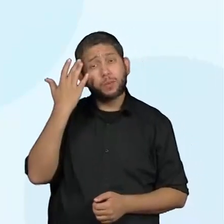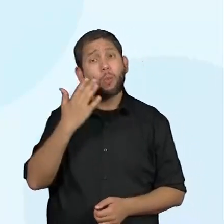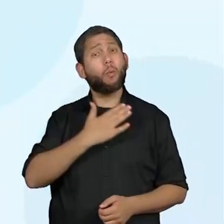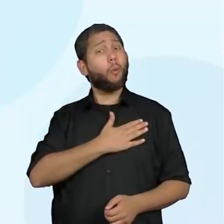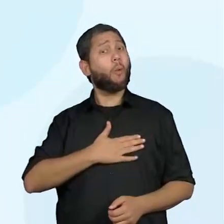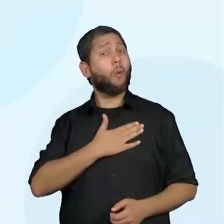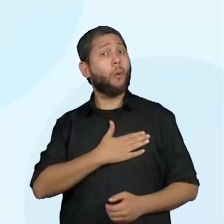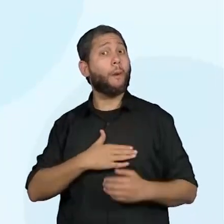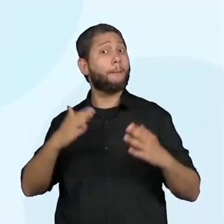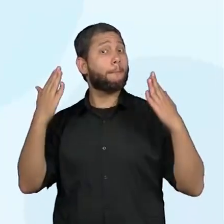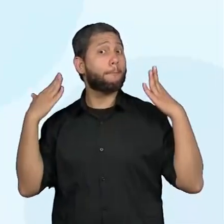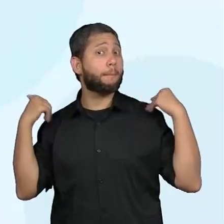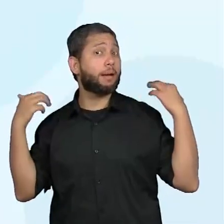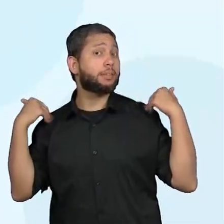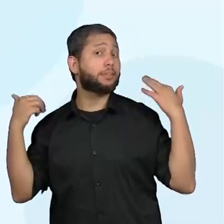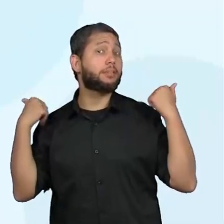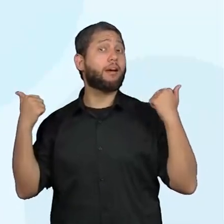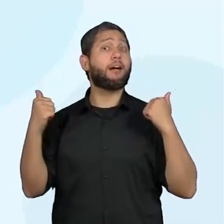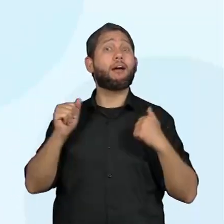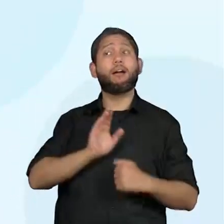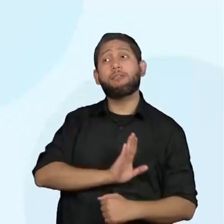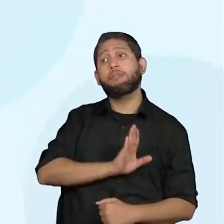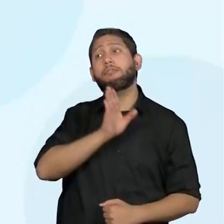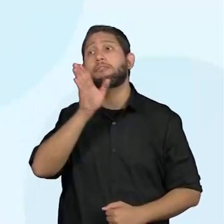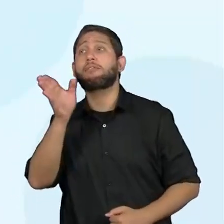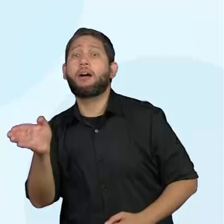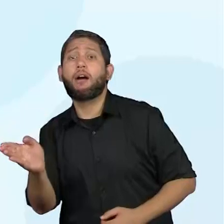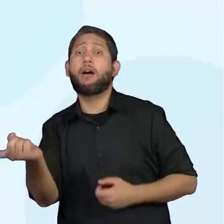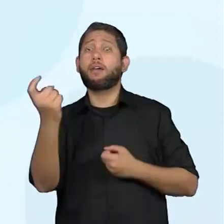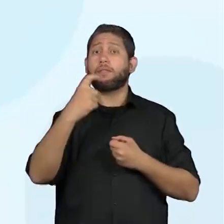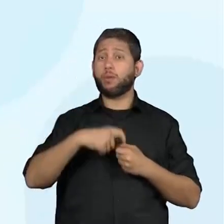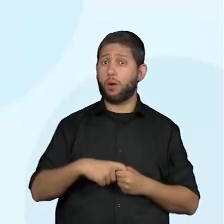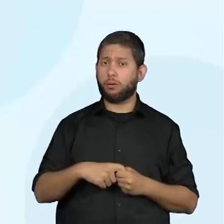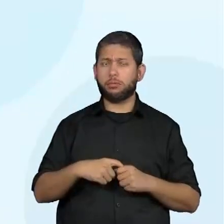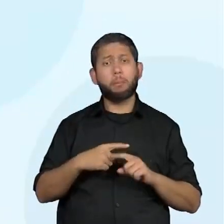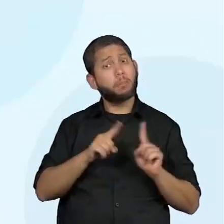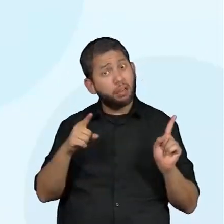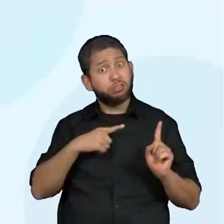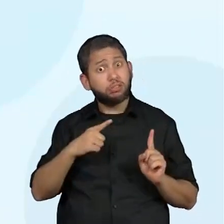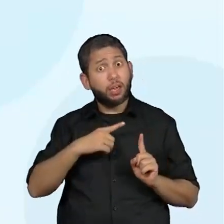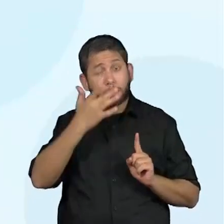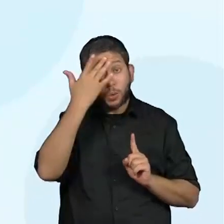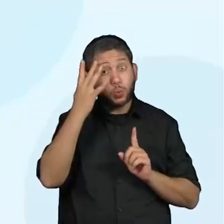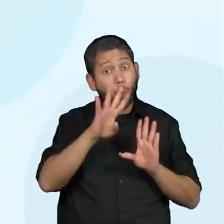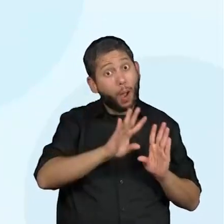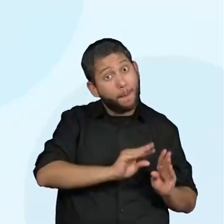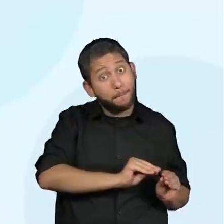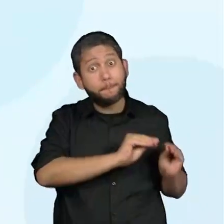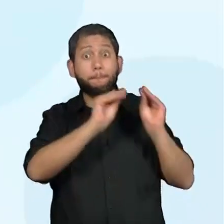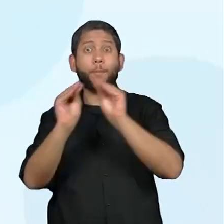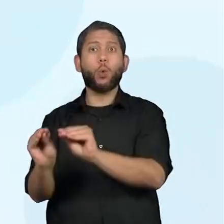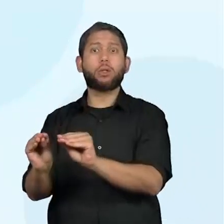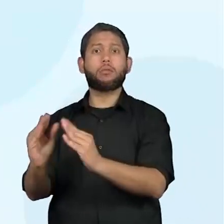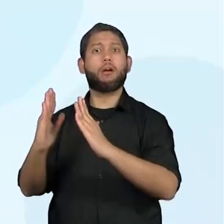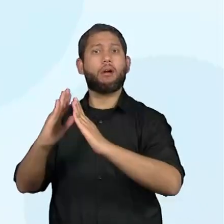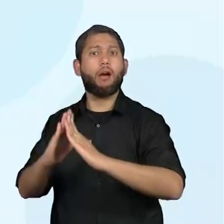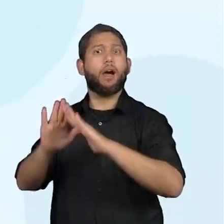de migrar para outros lugares por diversos motivos, a passeio ou para